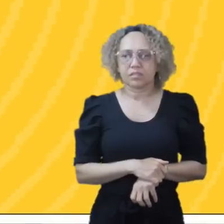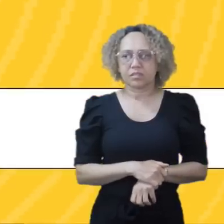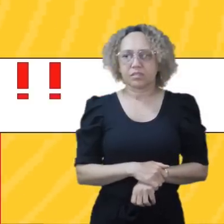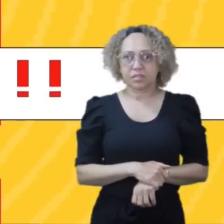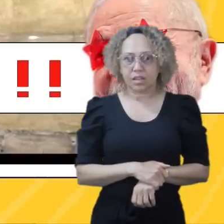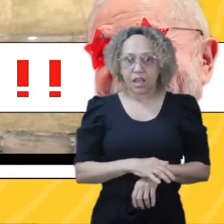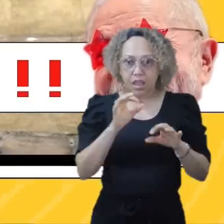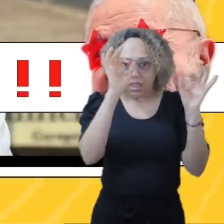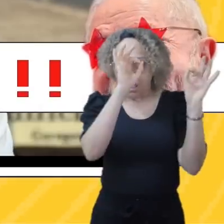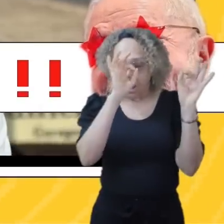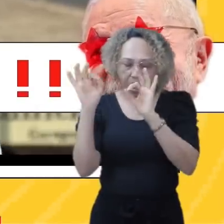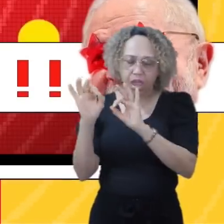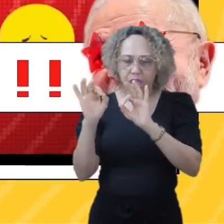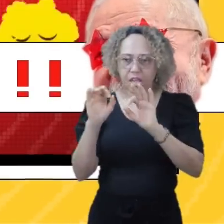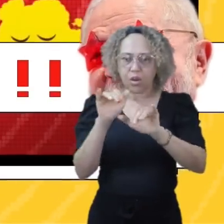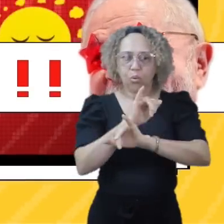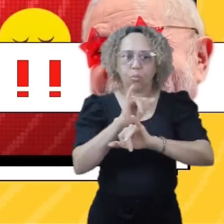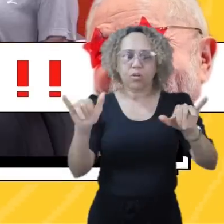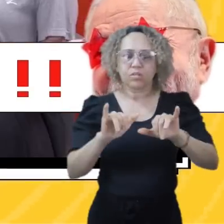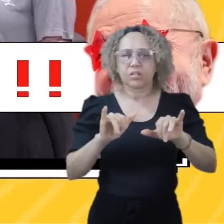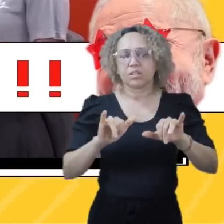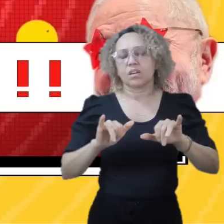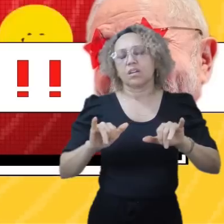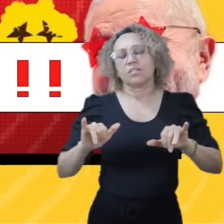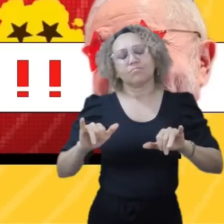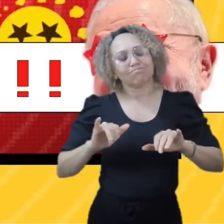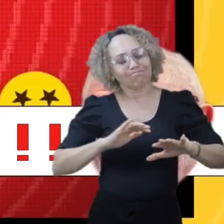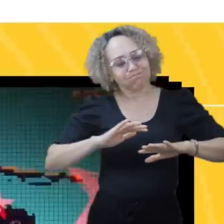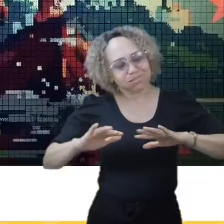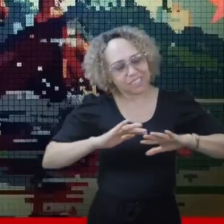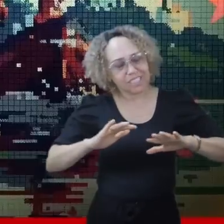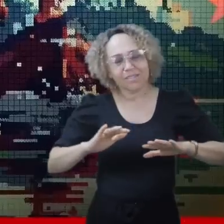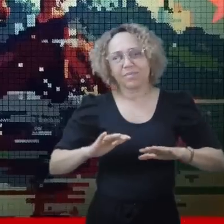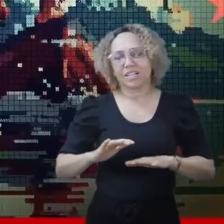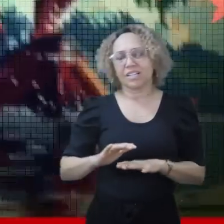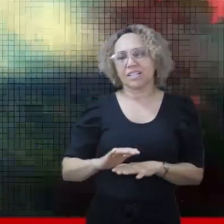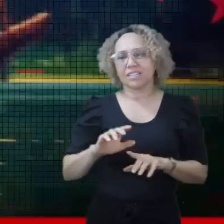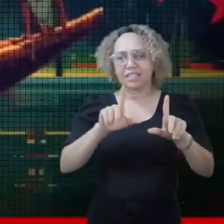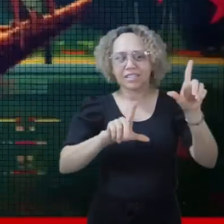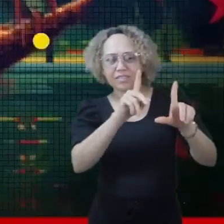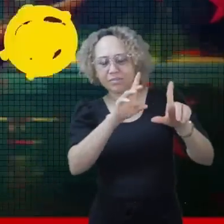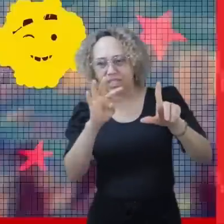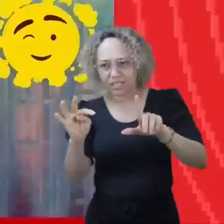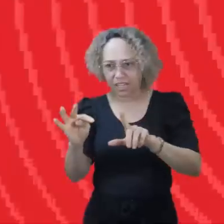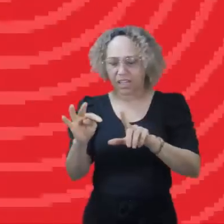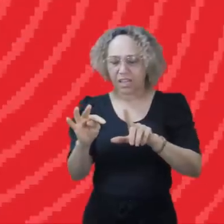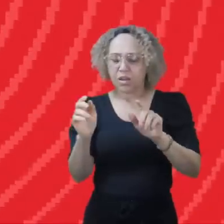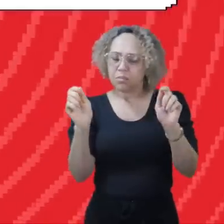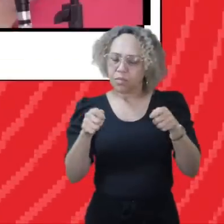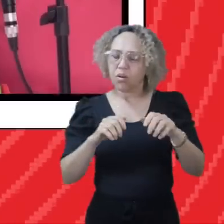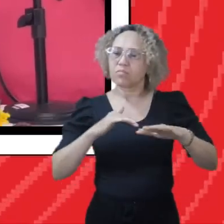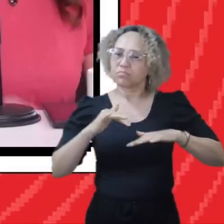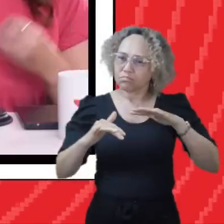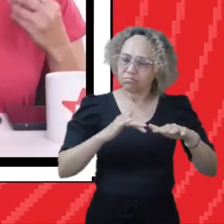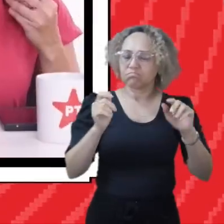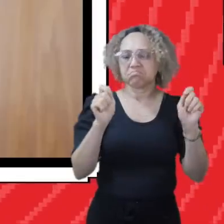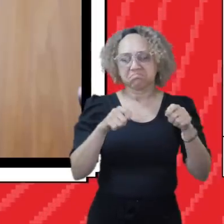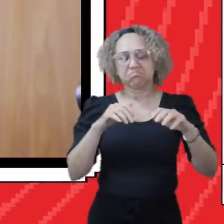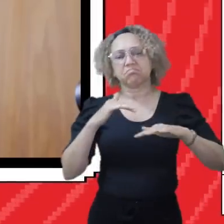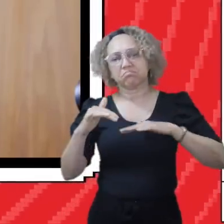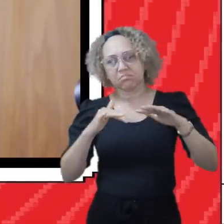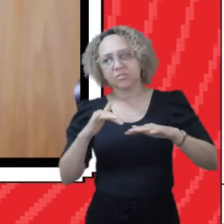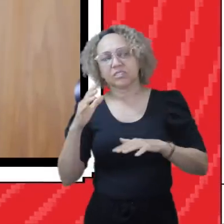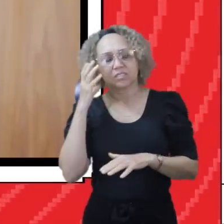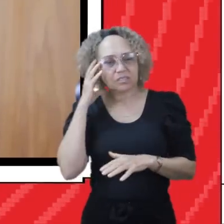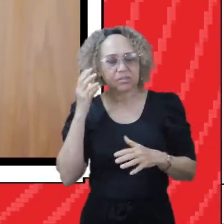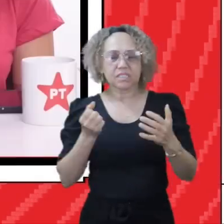Se liga no programa que está agitando a TV PT. Pode tremer! O videocast para a juventude que gosta